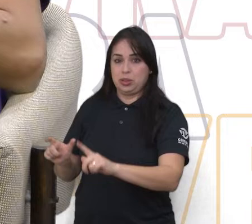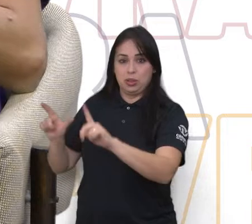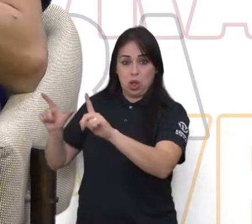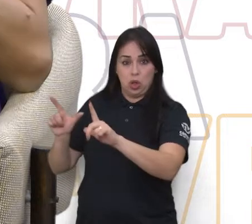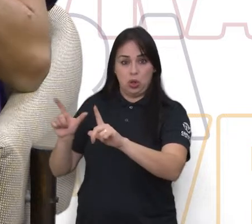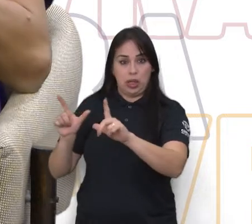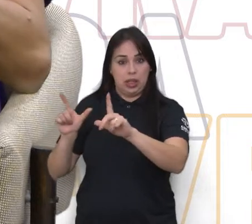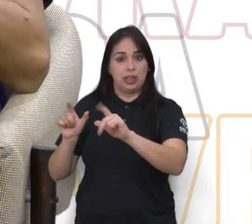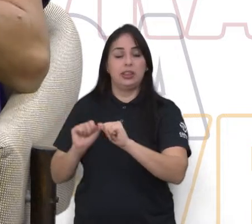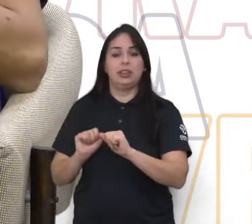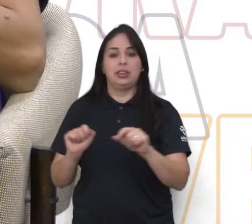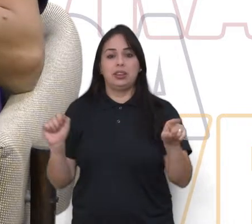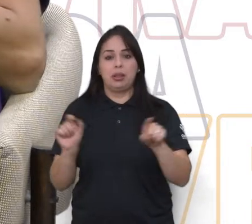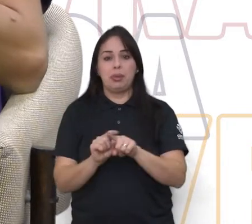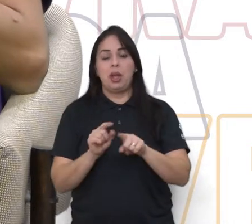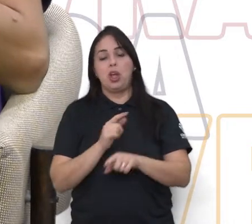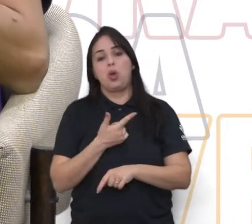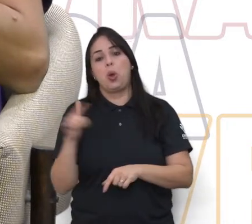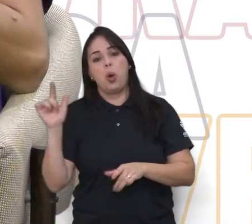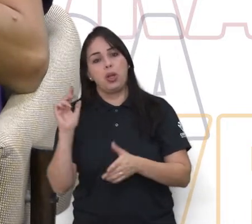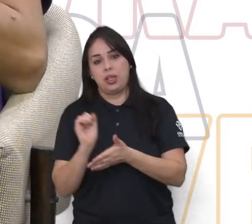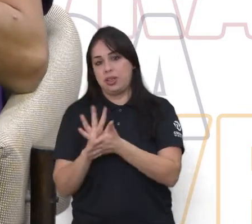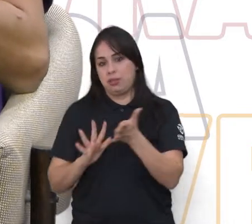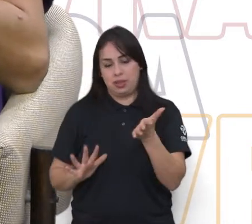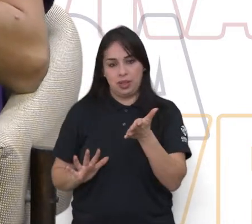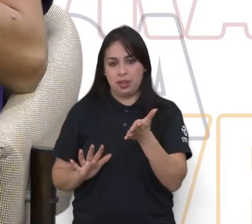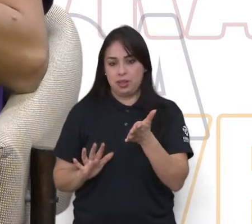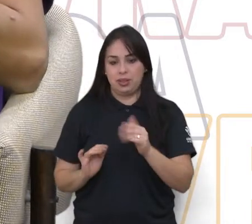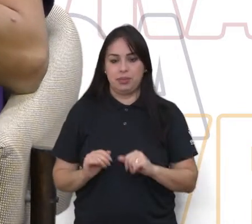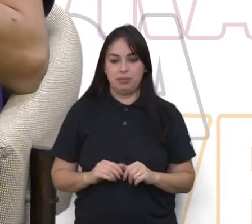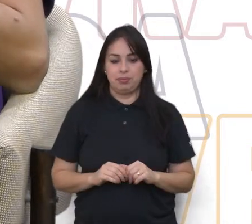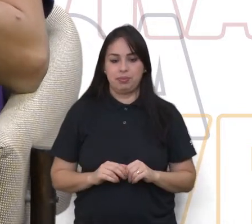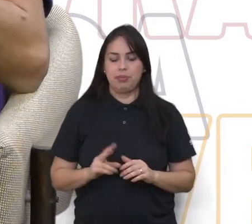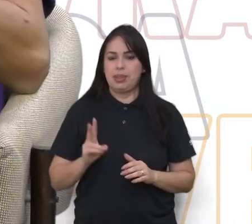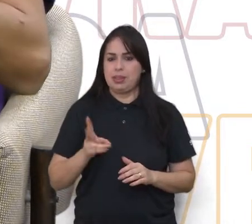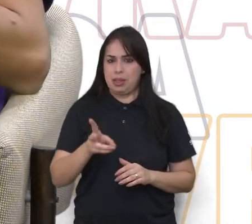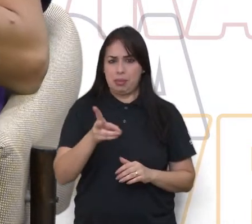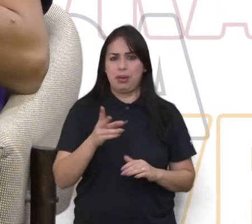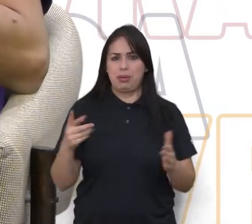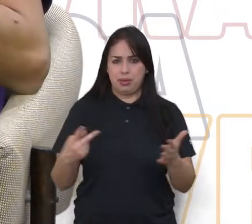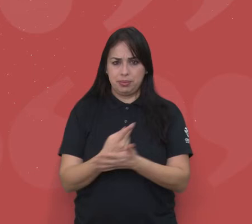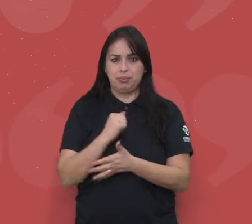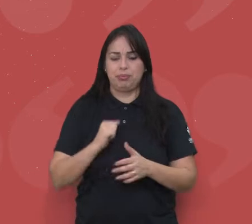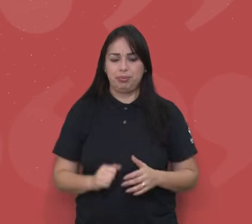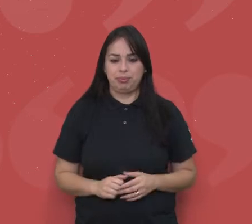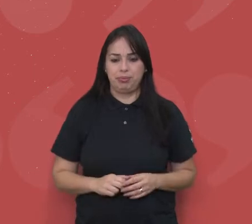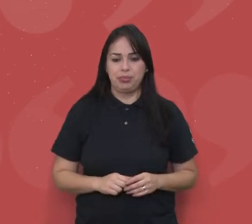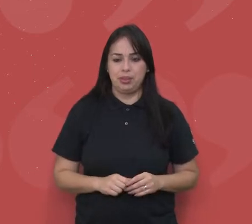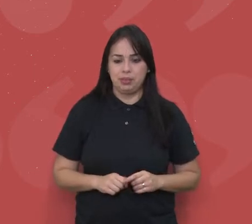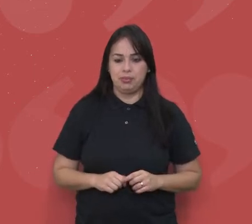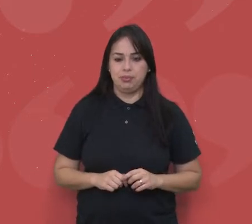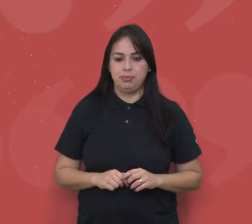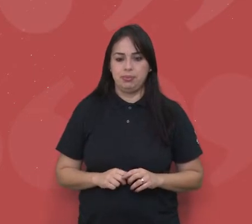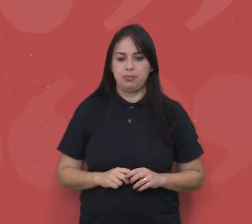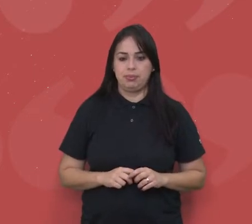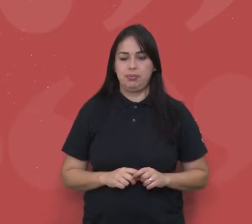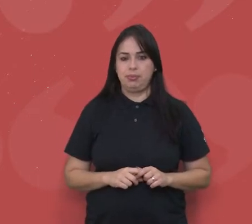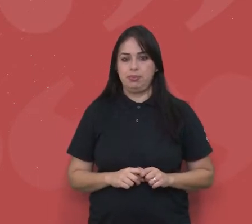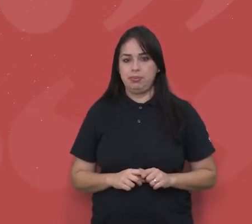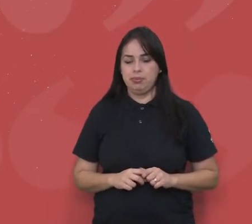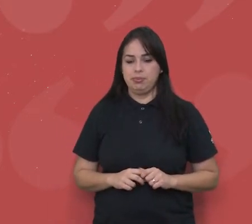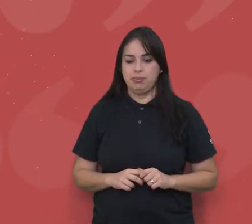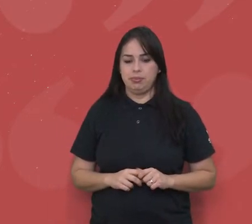sensoriais e outras atividades que o Reciclaí realiza pontuais, de forma pontual. Quais dificuldades